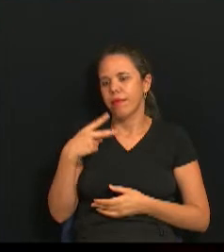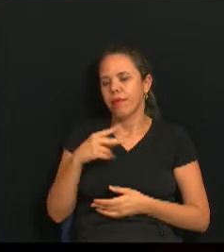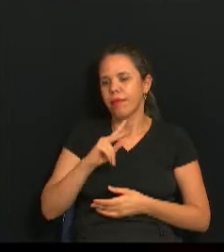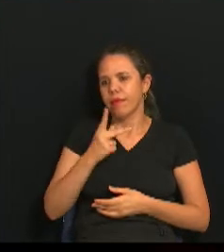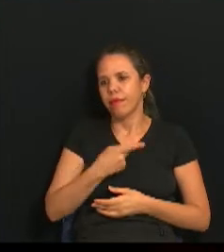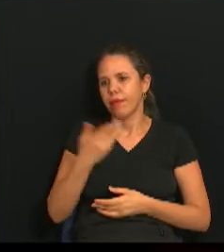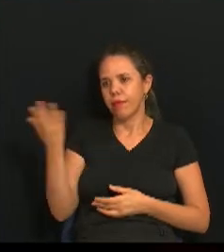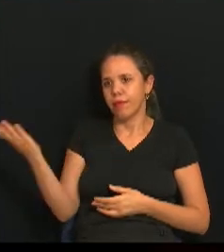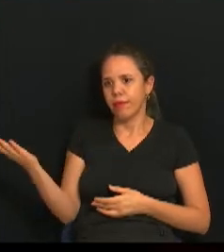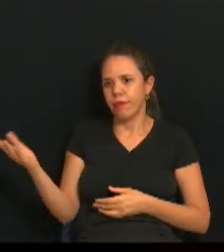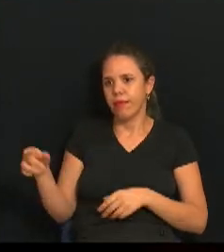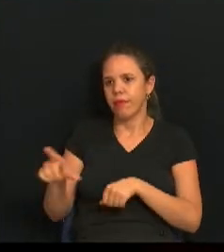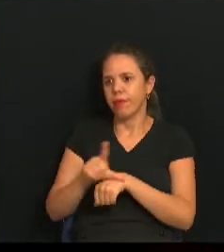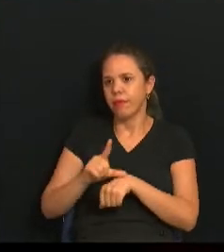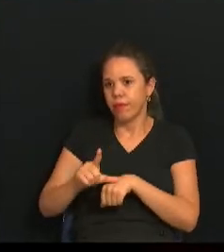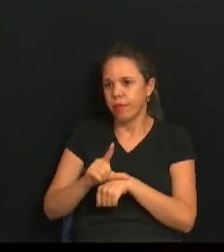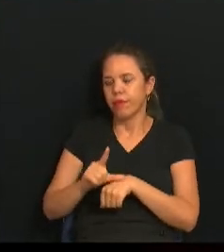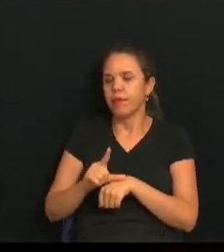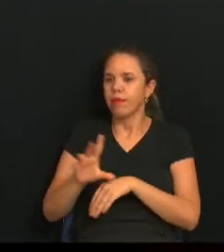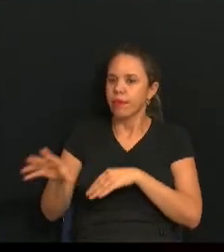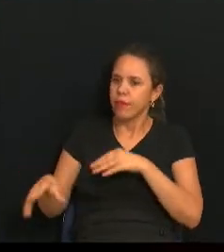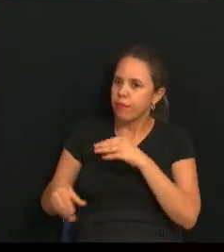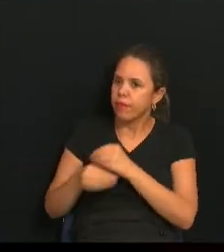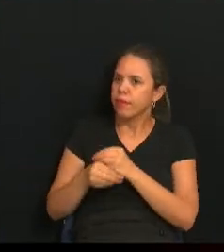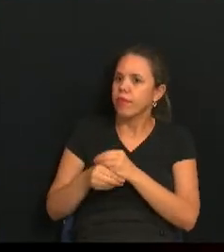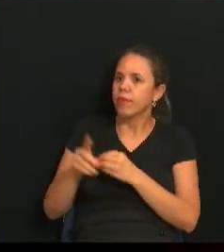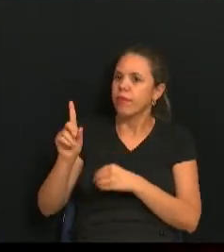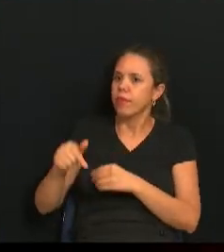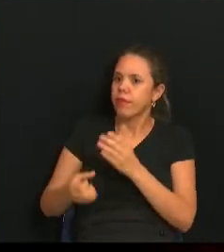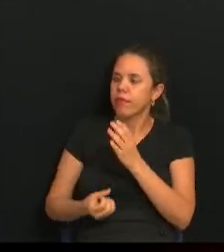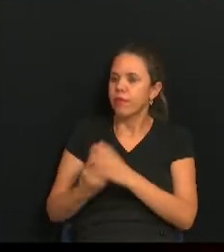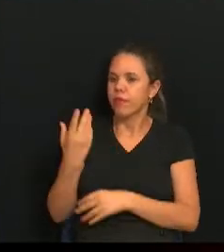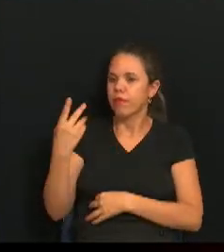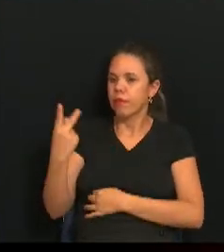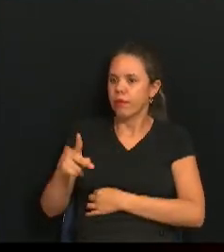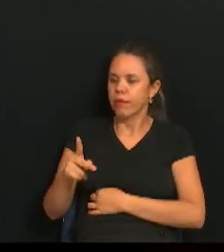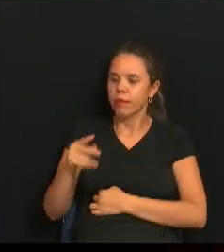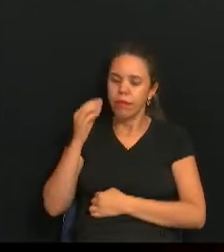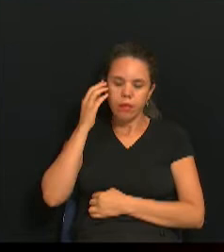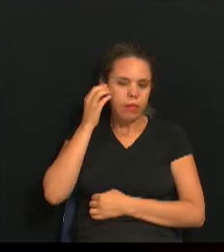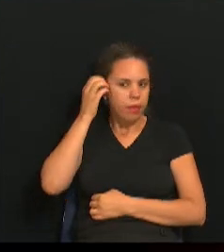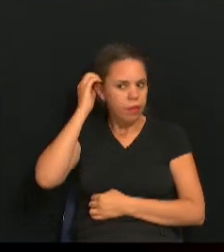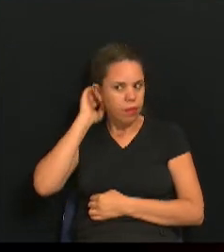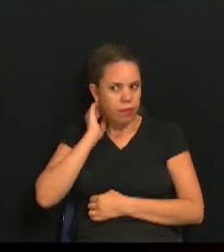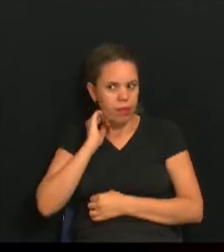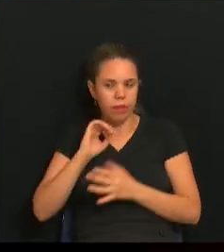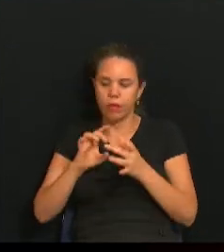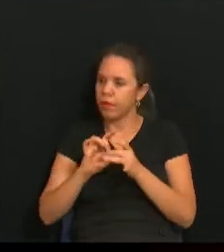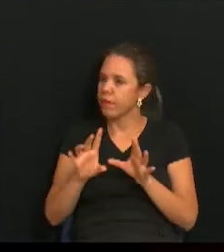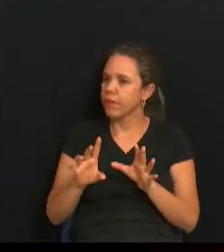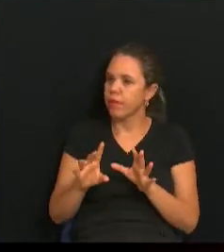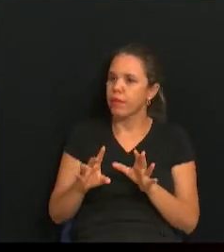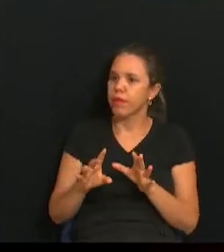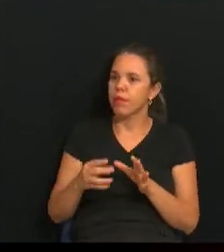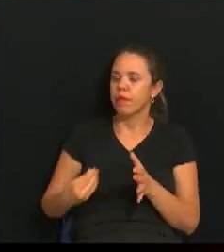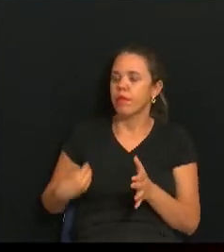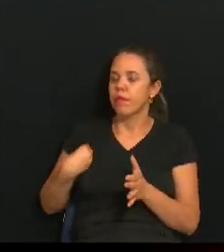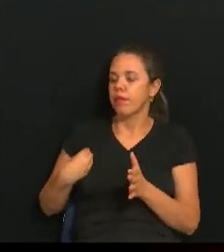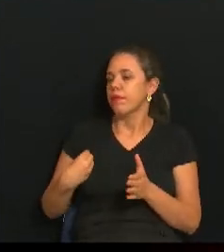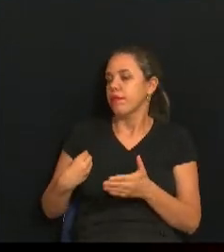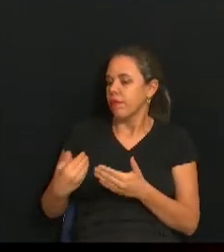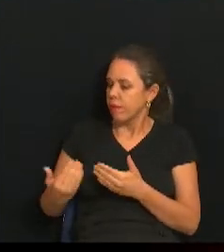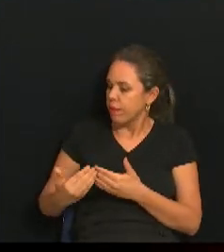a legislação, uma vez inserida, ela cria o seu impacto sobre a sua vigência. E aí,